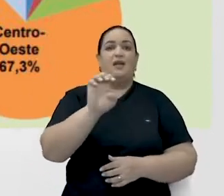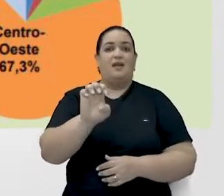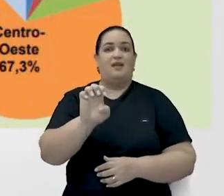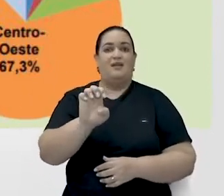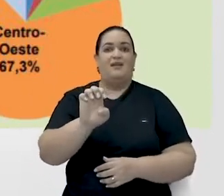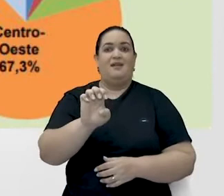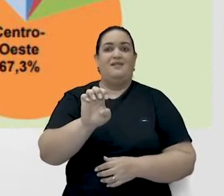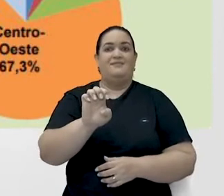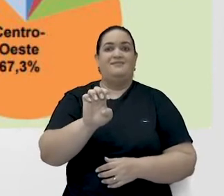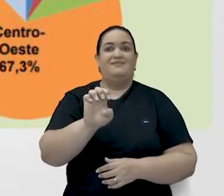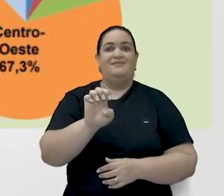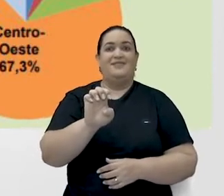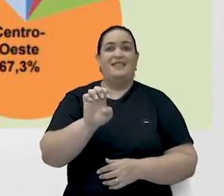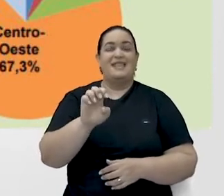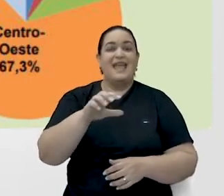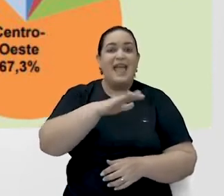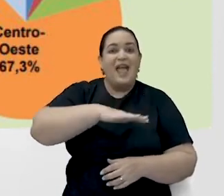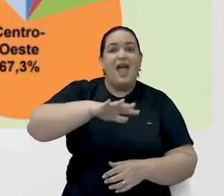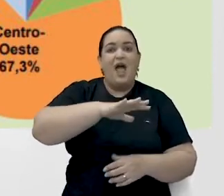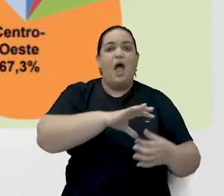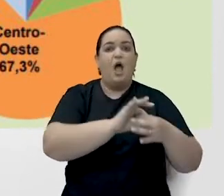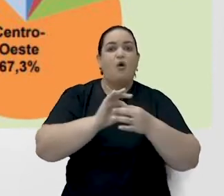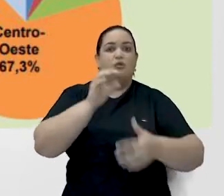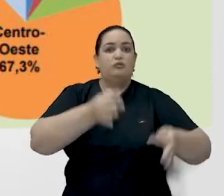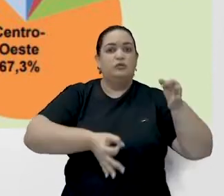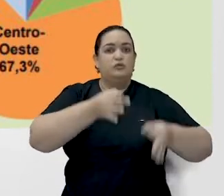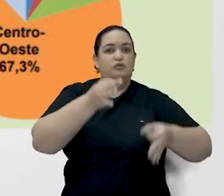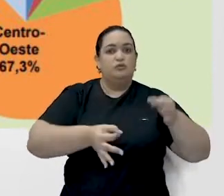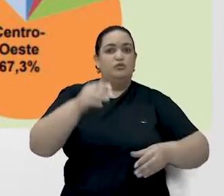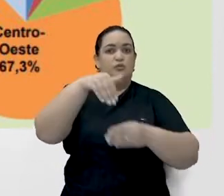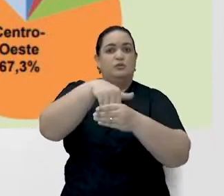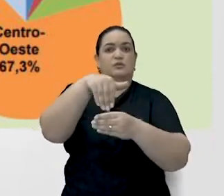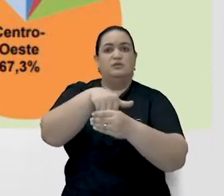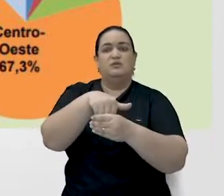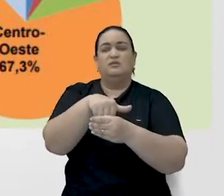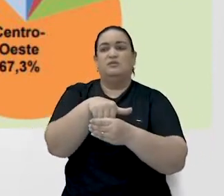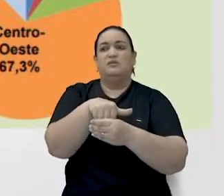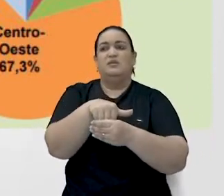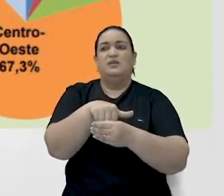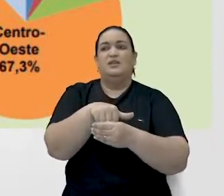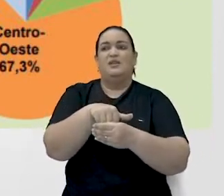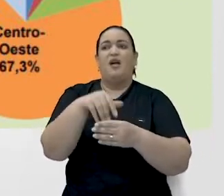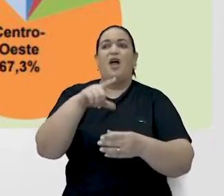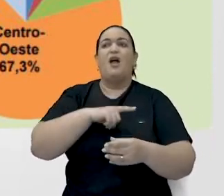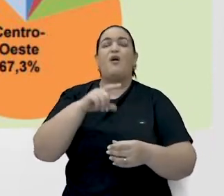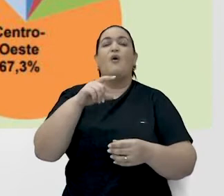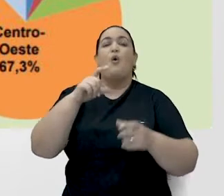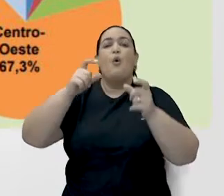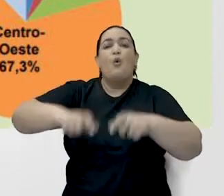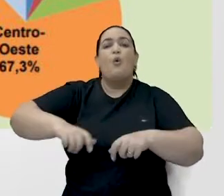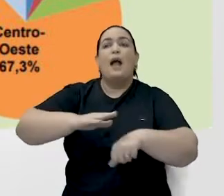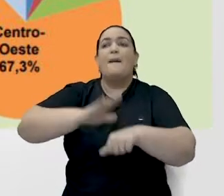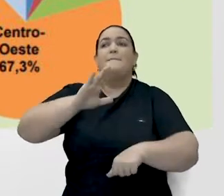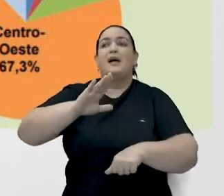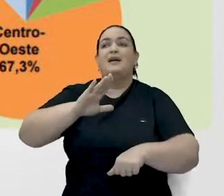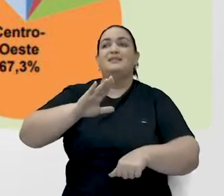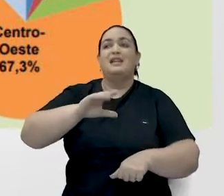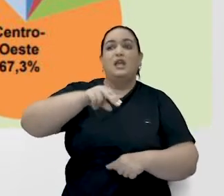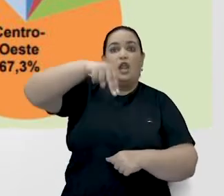Eleitoral, as regiões com menor número de processos de fake news são a Norte e Sul,